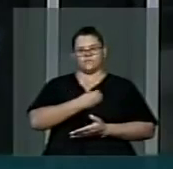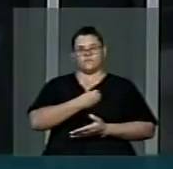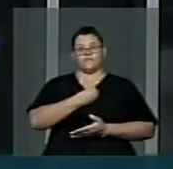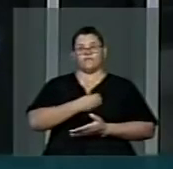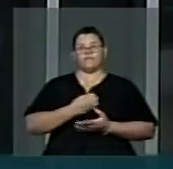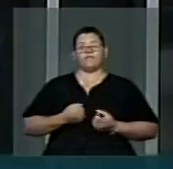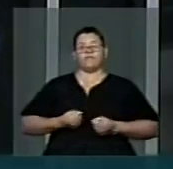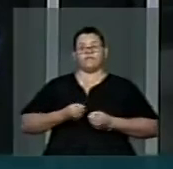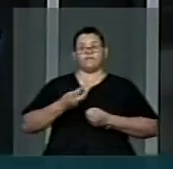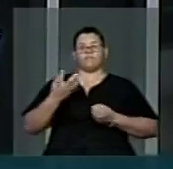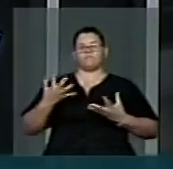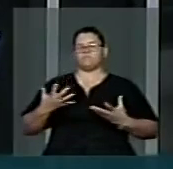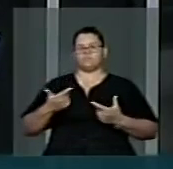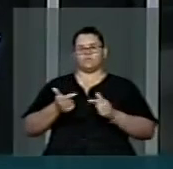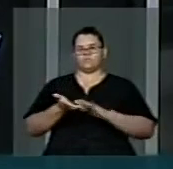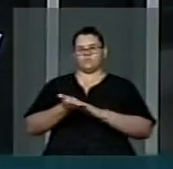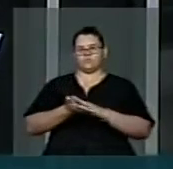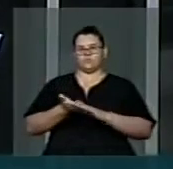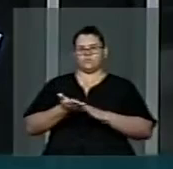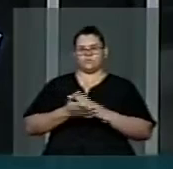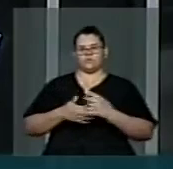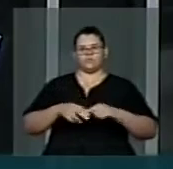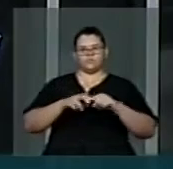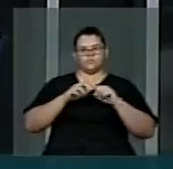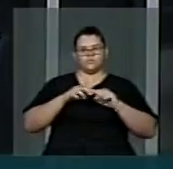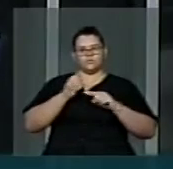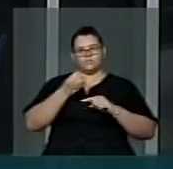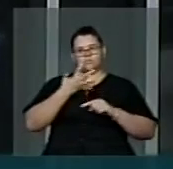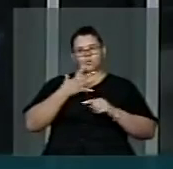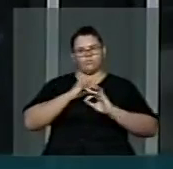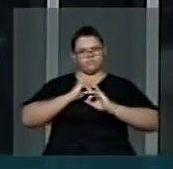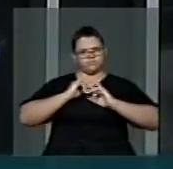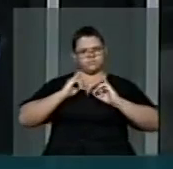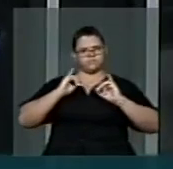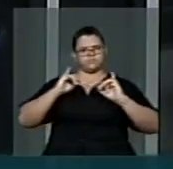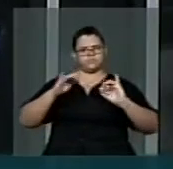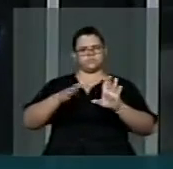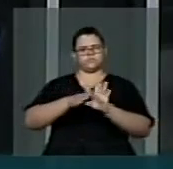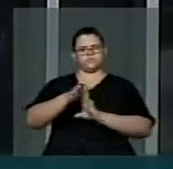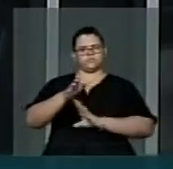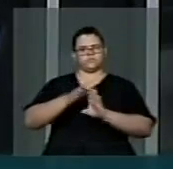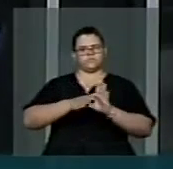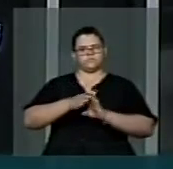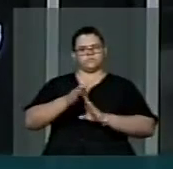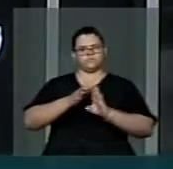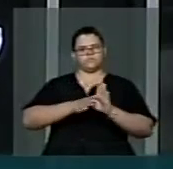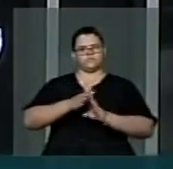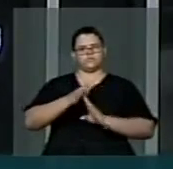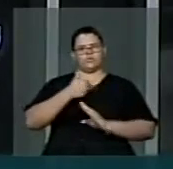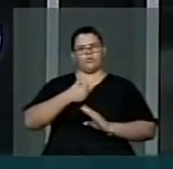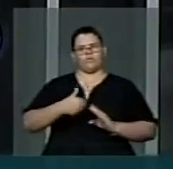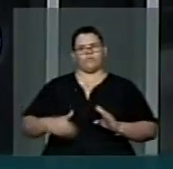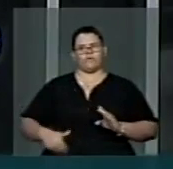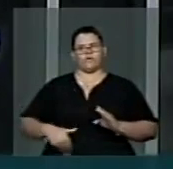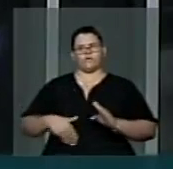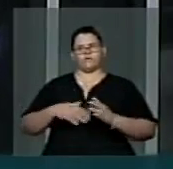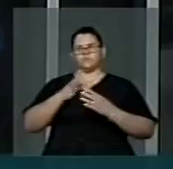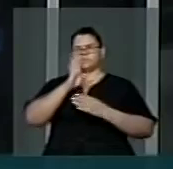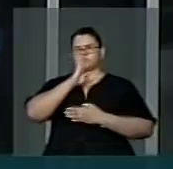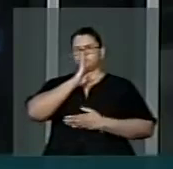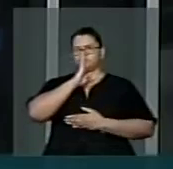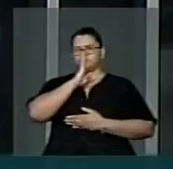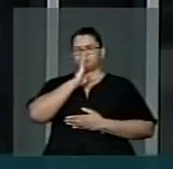Essas transigências e omissões, é bom que se diga, se dão sob a cúmplice complacência do governo, que na verdade